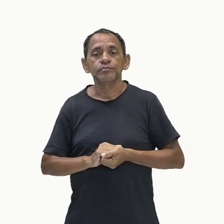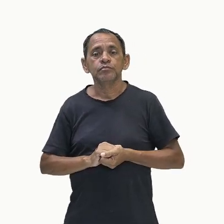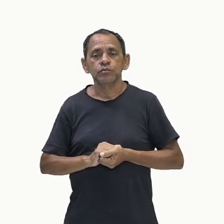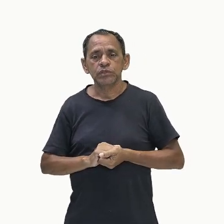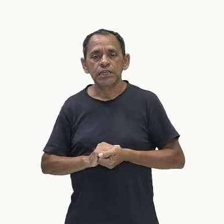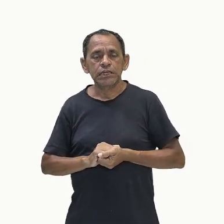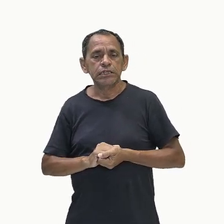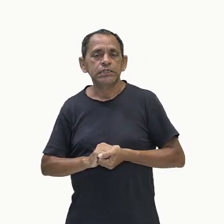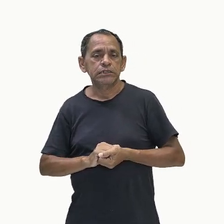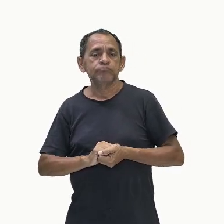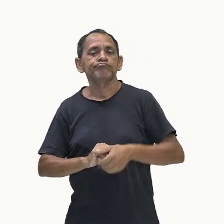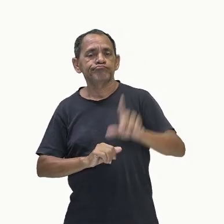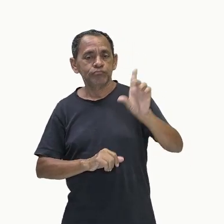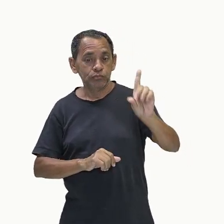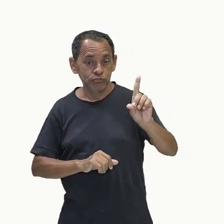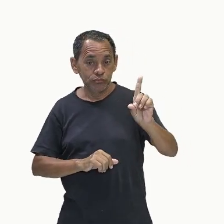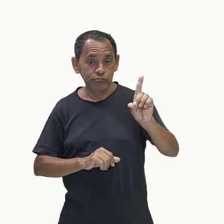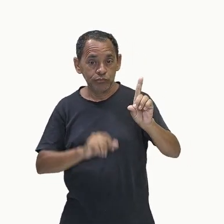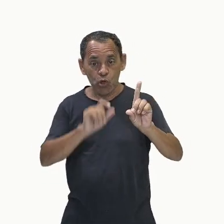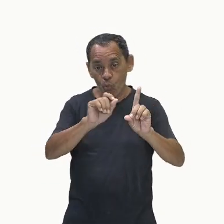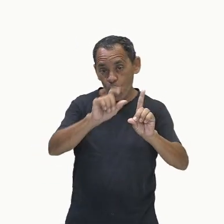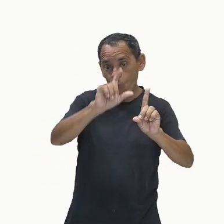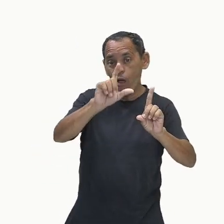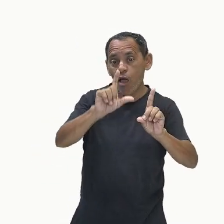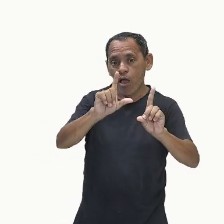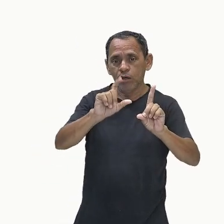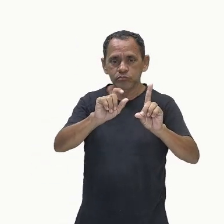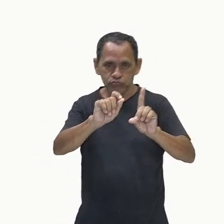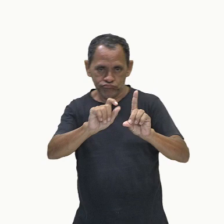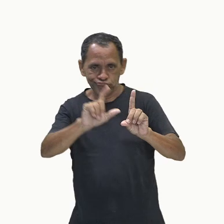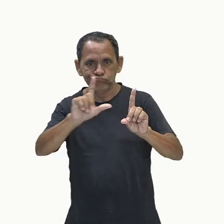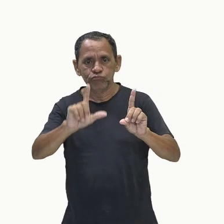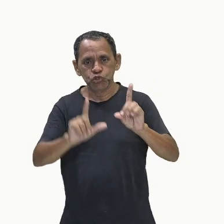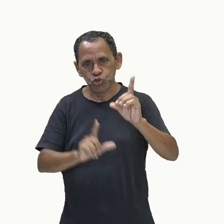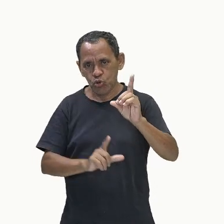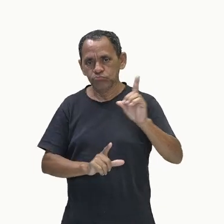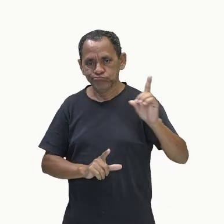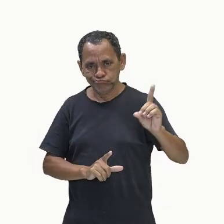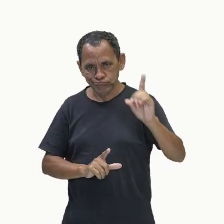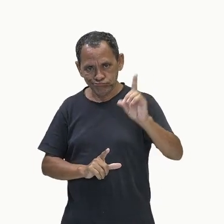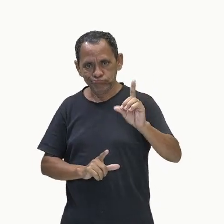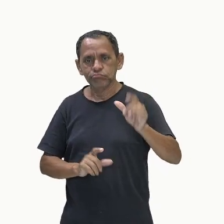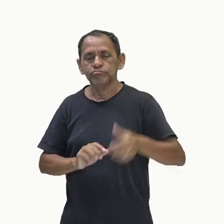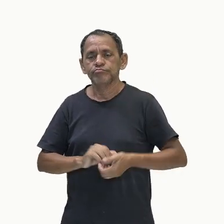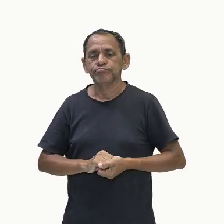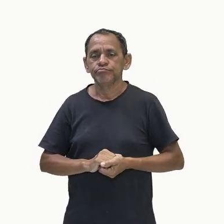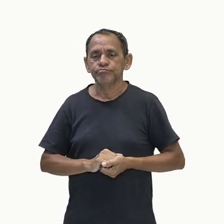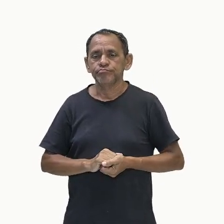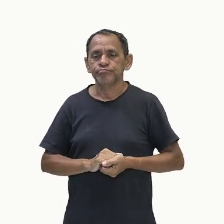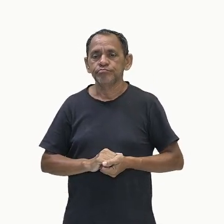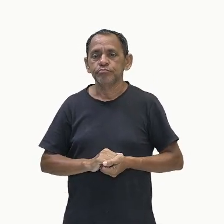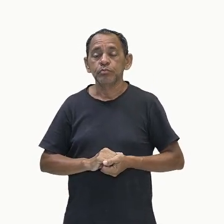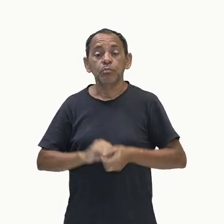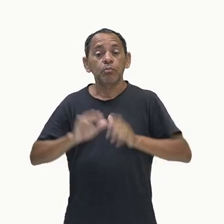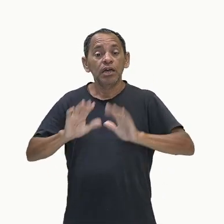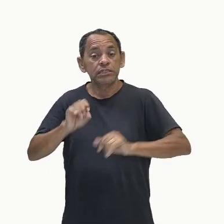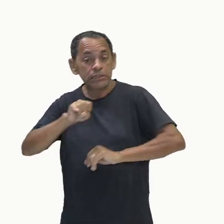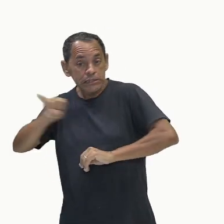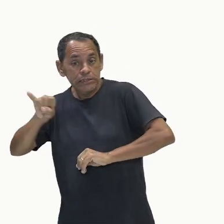e nesse caso vai condicionar ela apenas como portadora. Mas quando a mulher